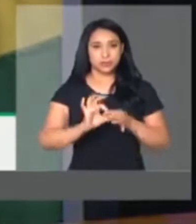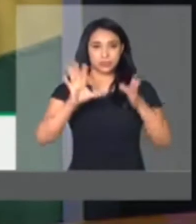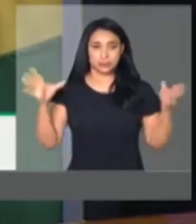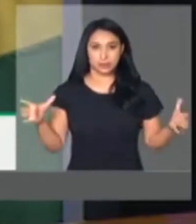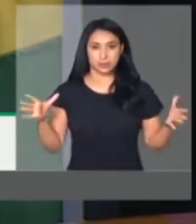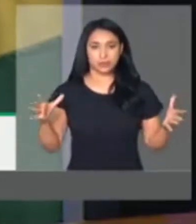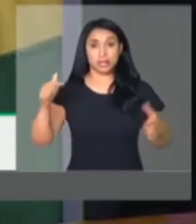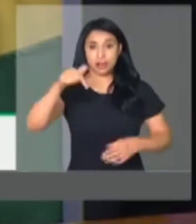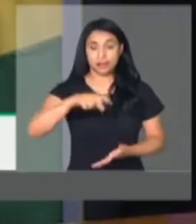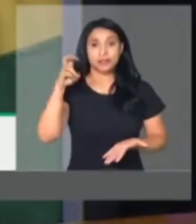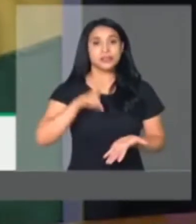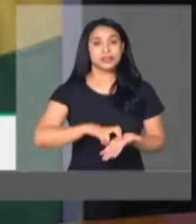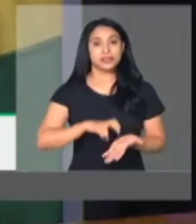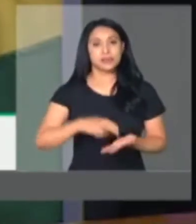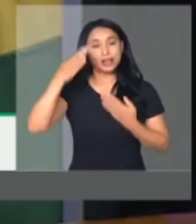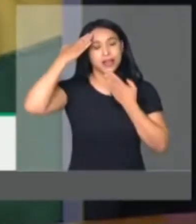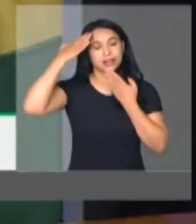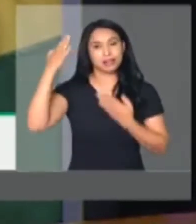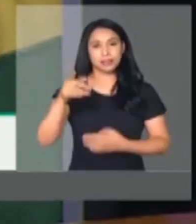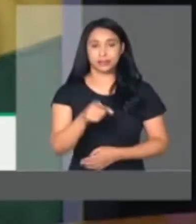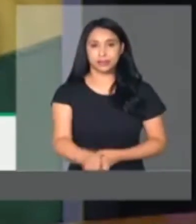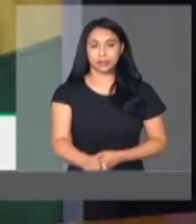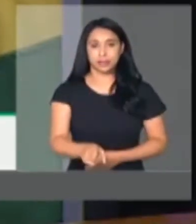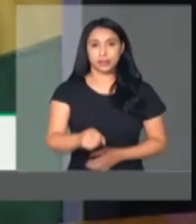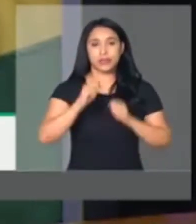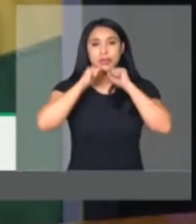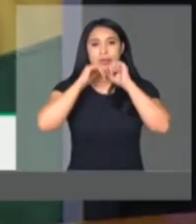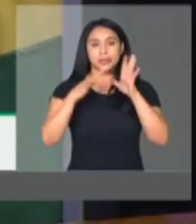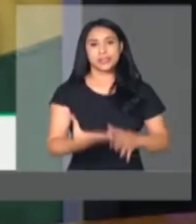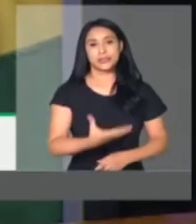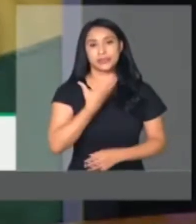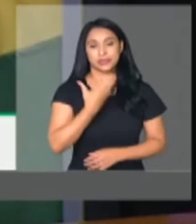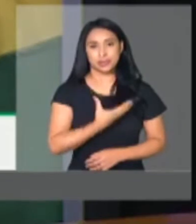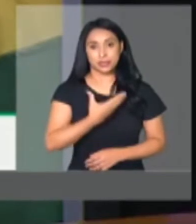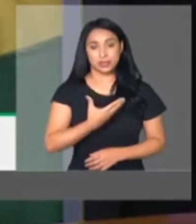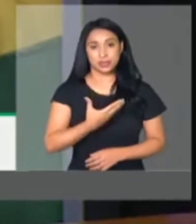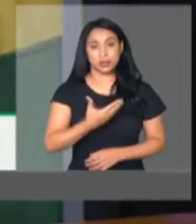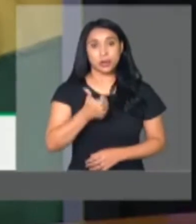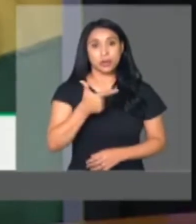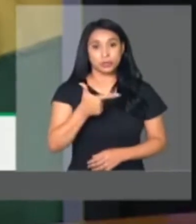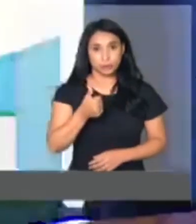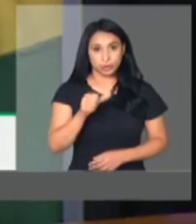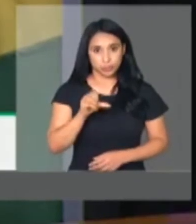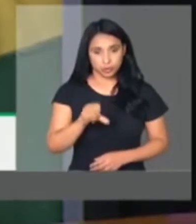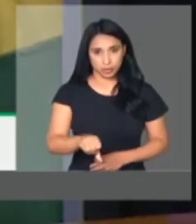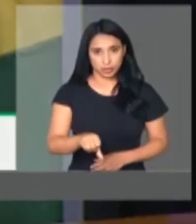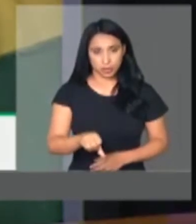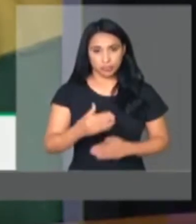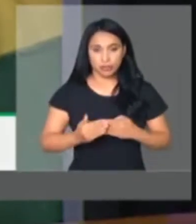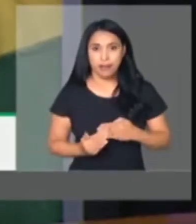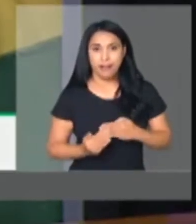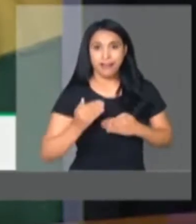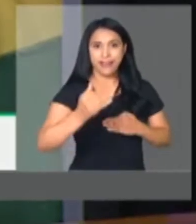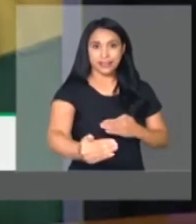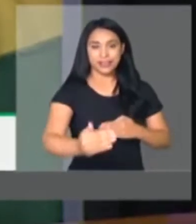agradecendo a vocês desejando um xampu e abençoado natal e 2019 a gente possa avançar ainda mais